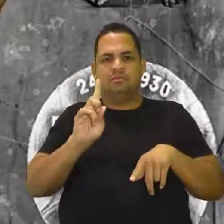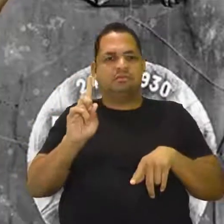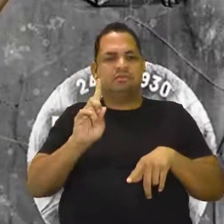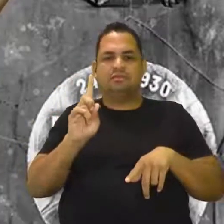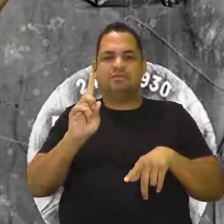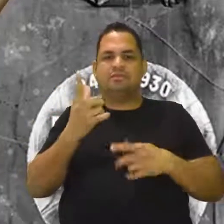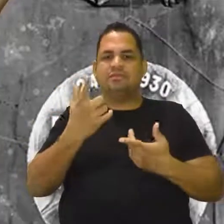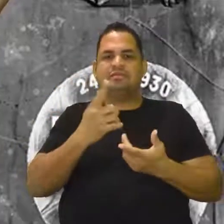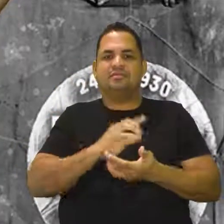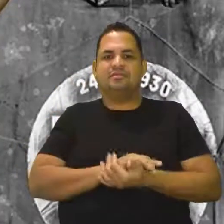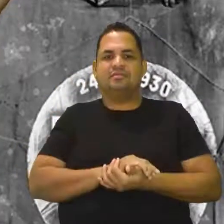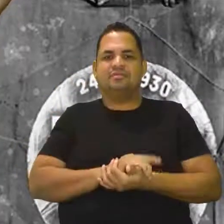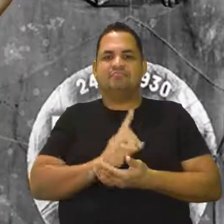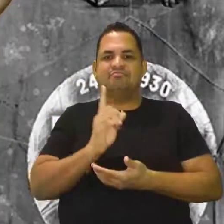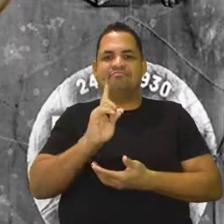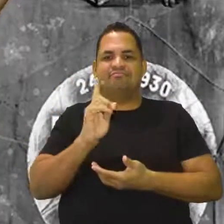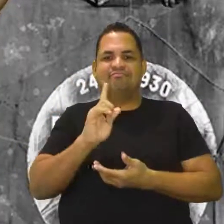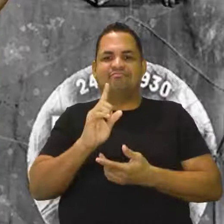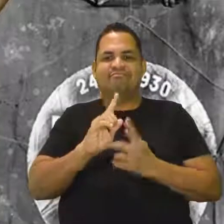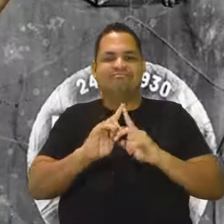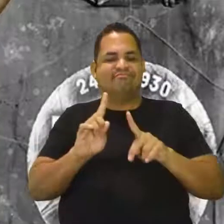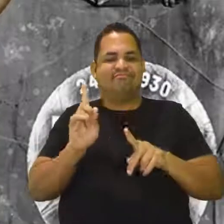militar. Pelo contrário, tinha